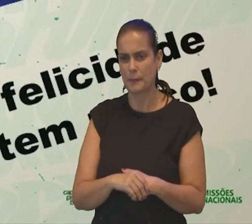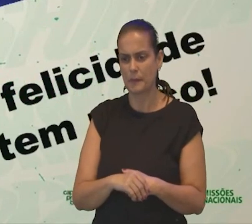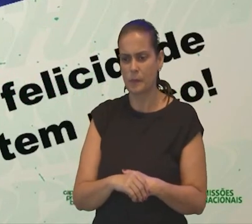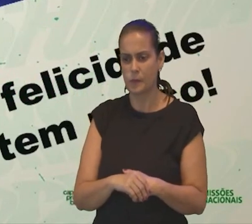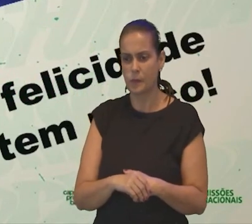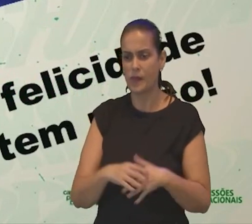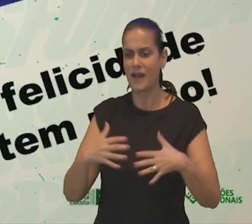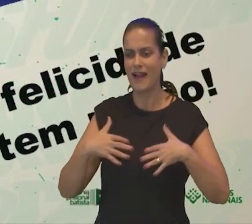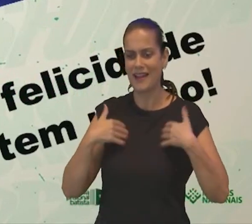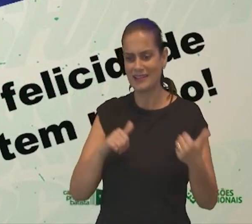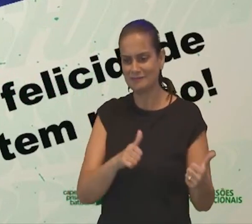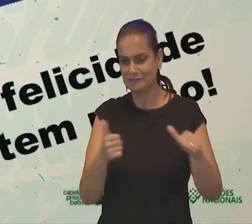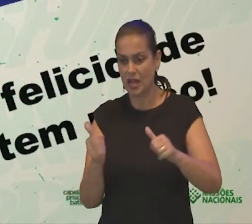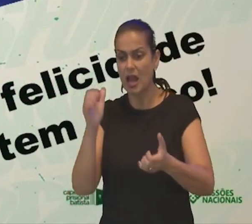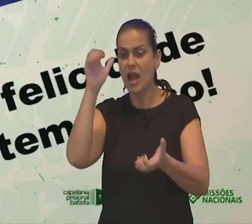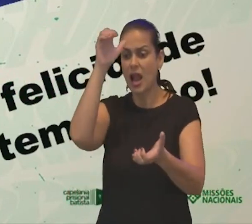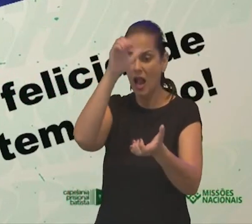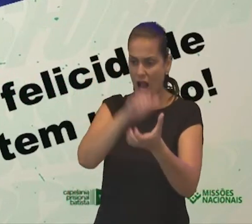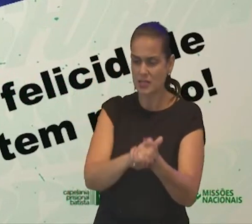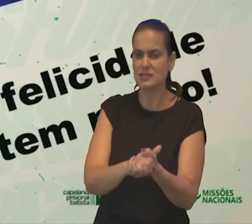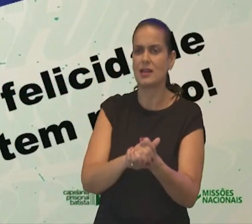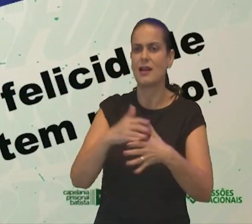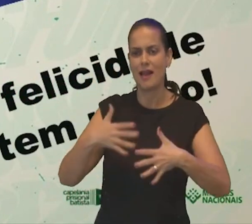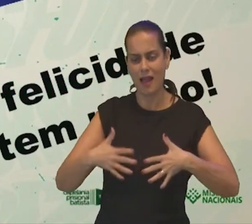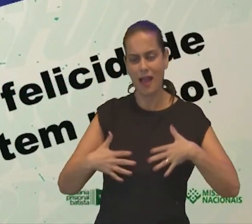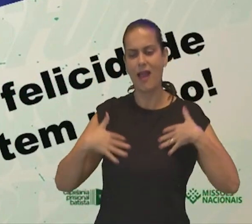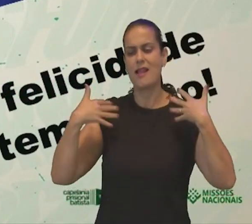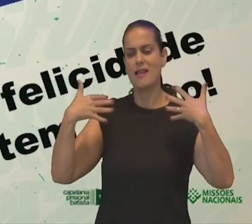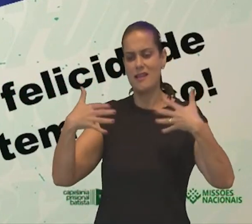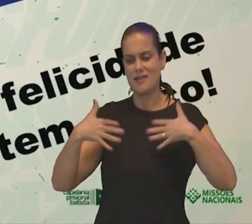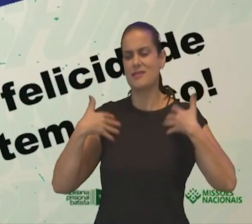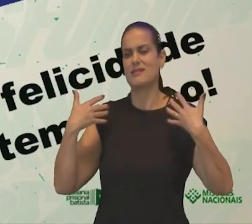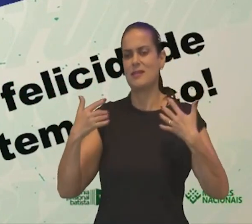Tive o prazer de casar Alexandre. Tive o prazer de